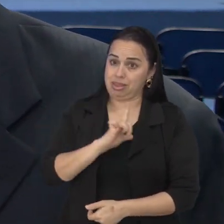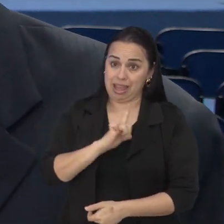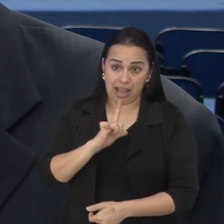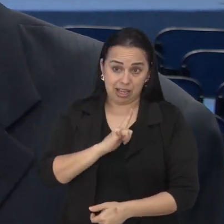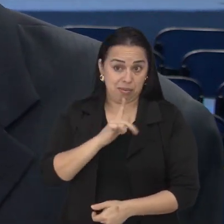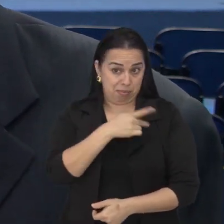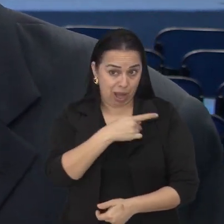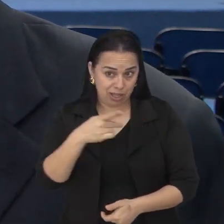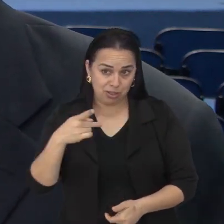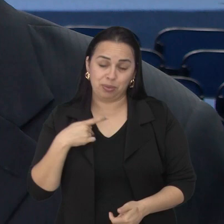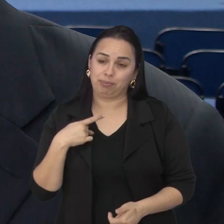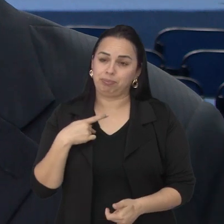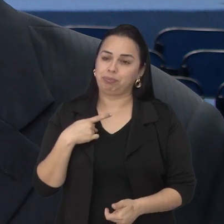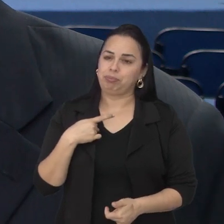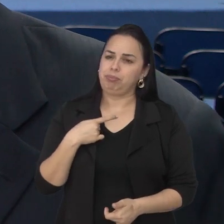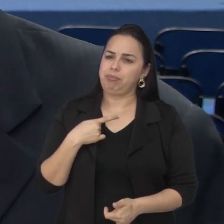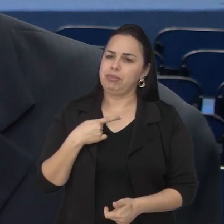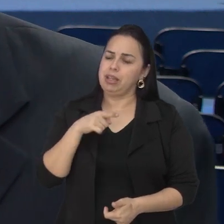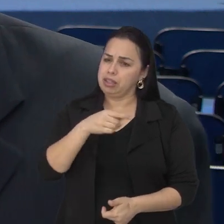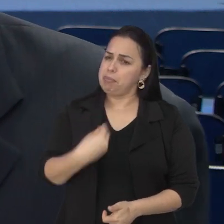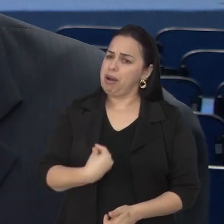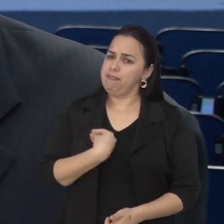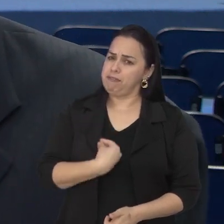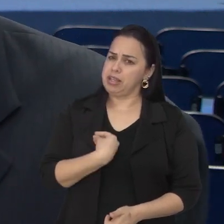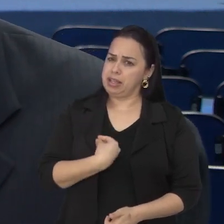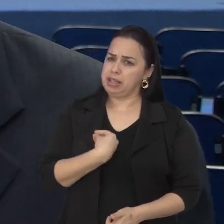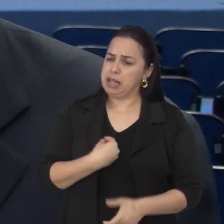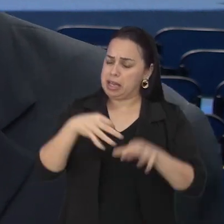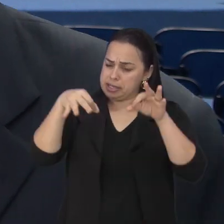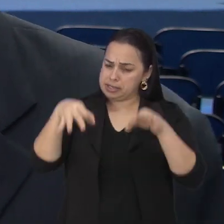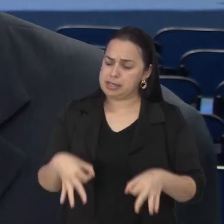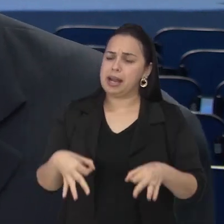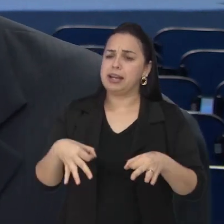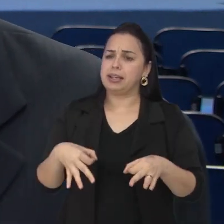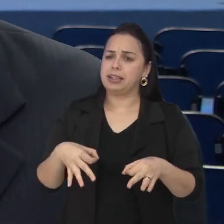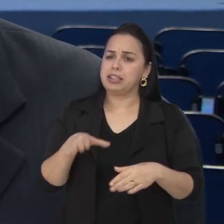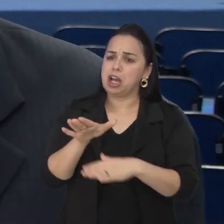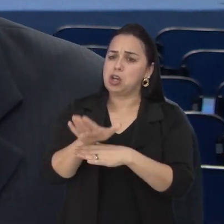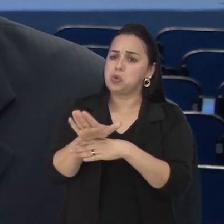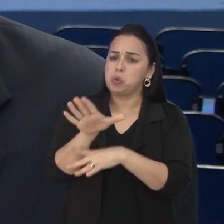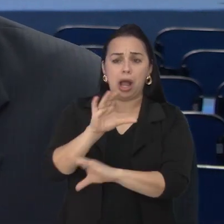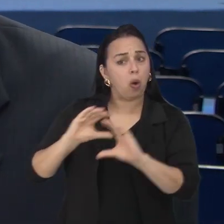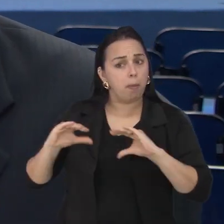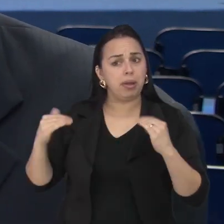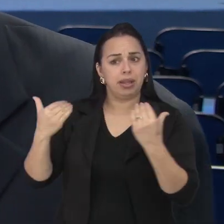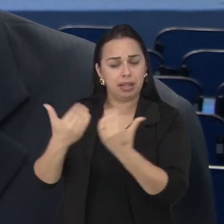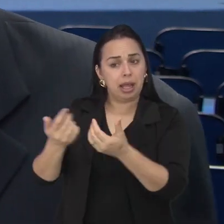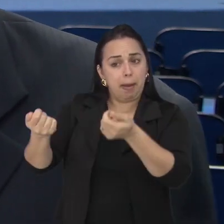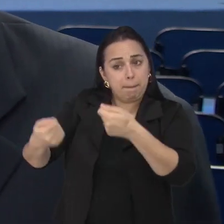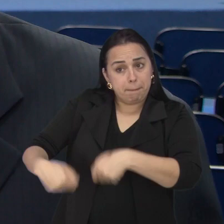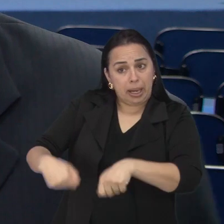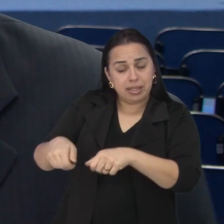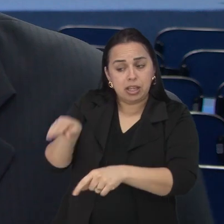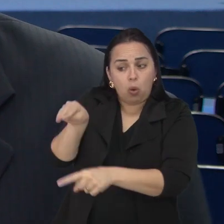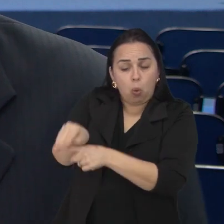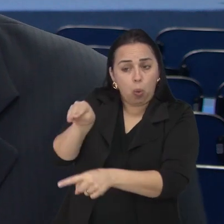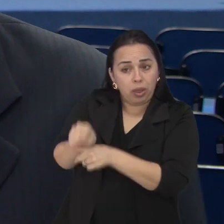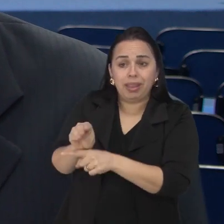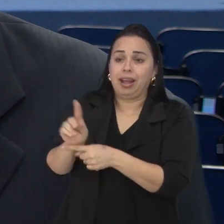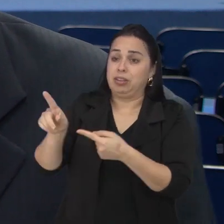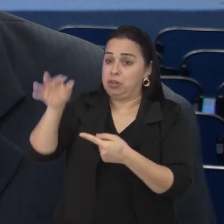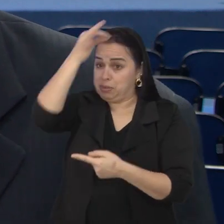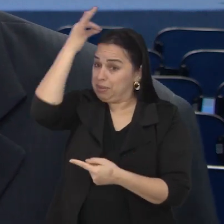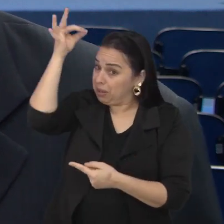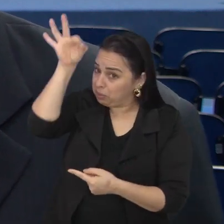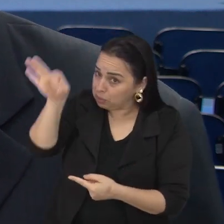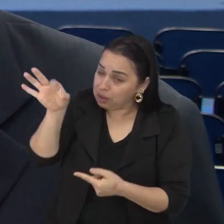né, aqui na nossa cidade, pastores, assim dizendo, né, que têm uma vida, né, dedicada à comunidade. Né, a comunidade que precisa, né, de